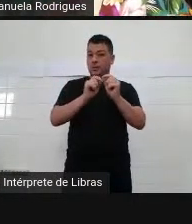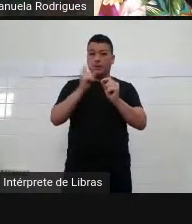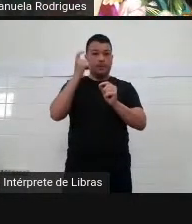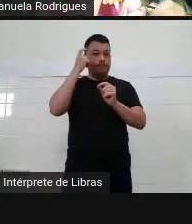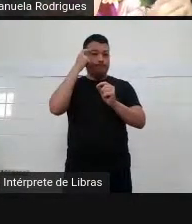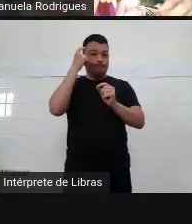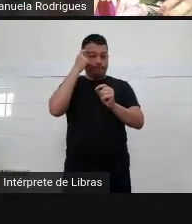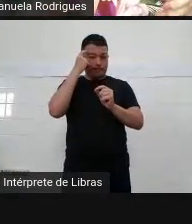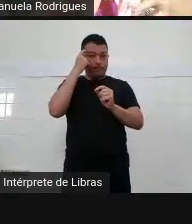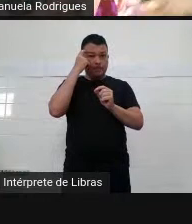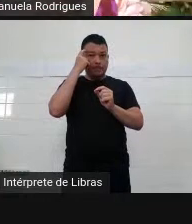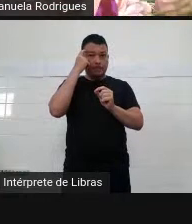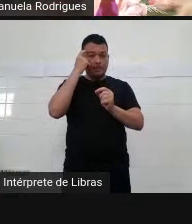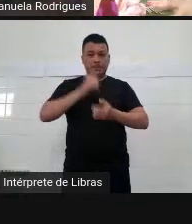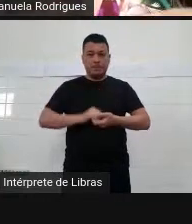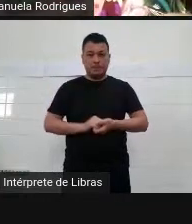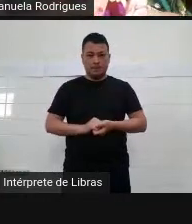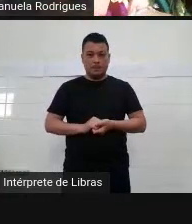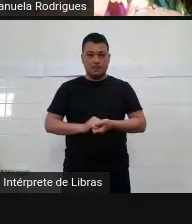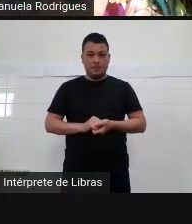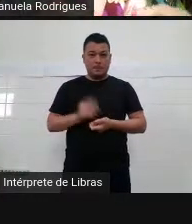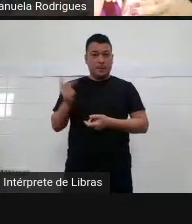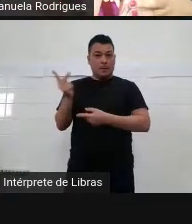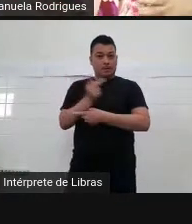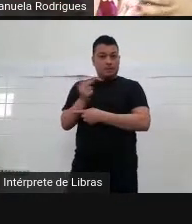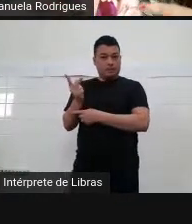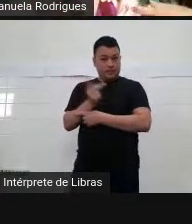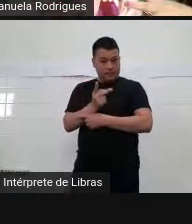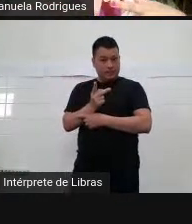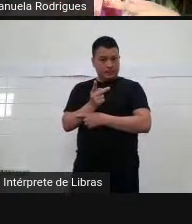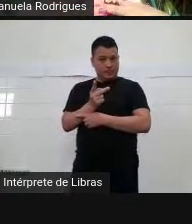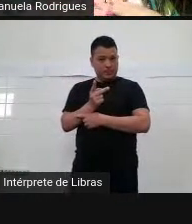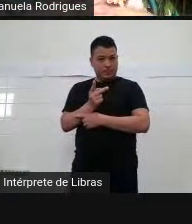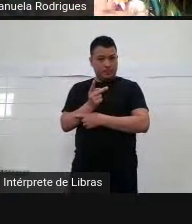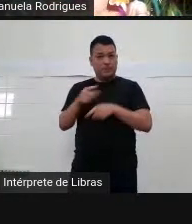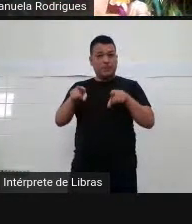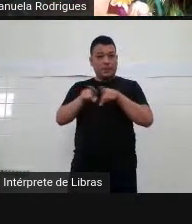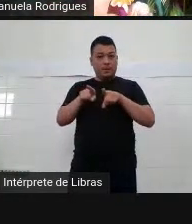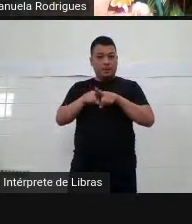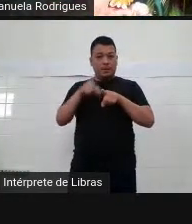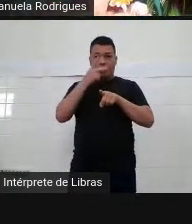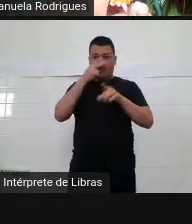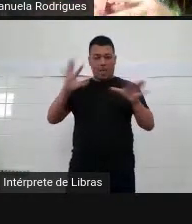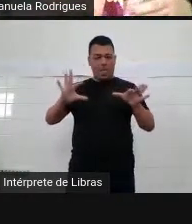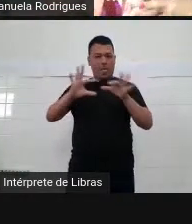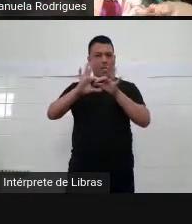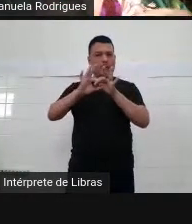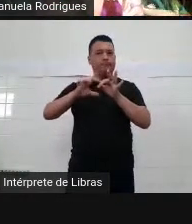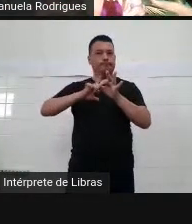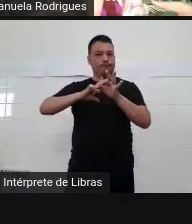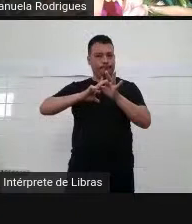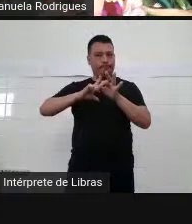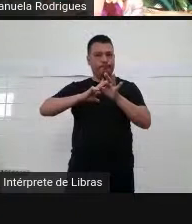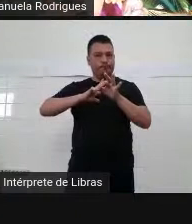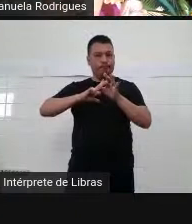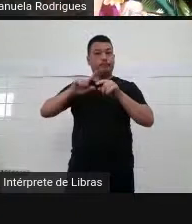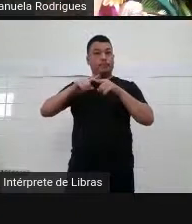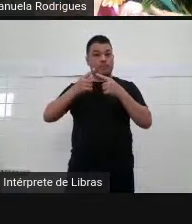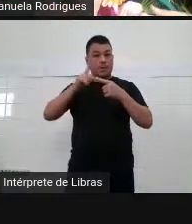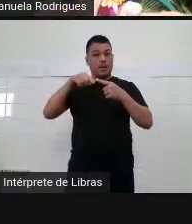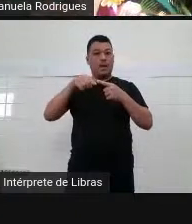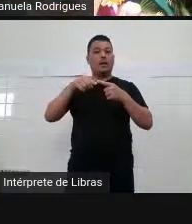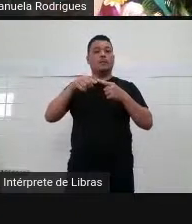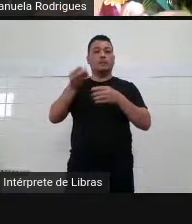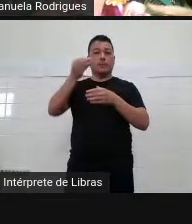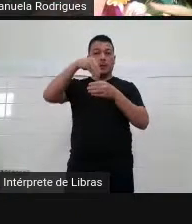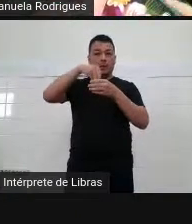alguma forma que esses elementos, ao mesmo tempo que se entrelaçam, né, estão dentro